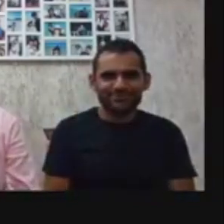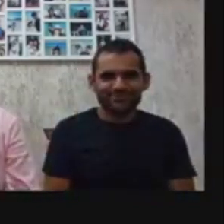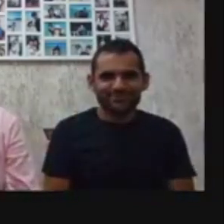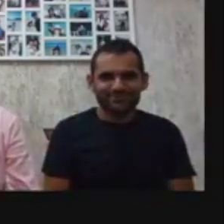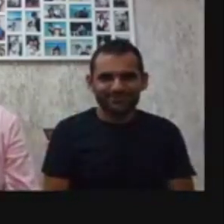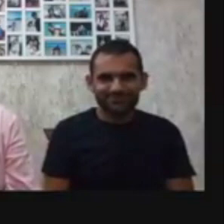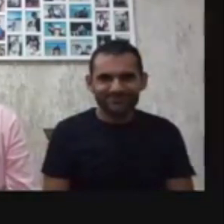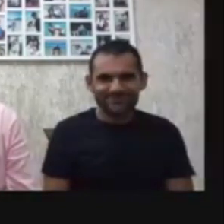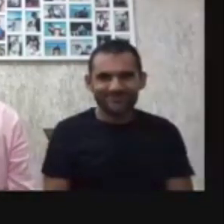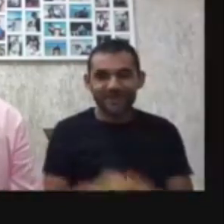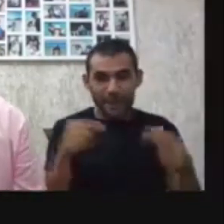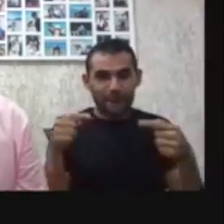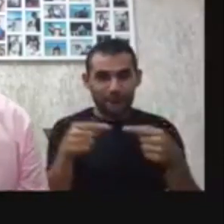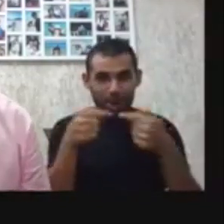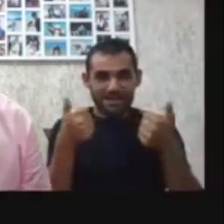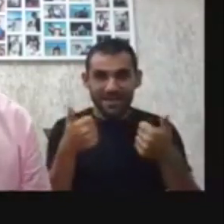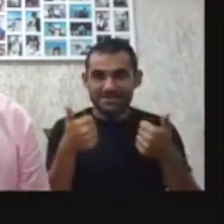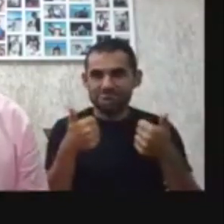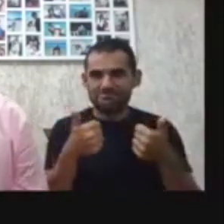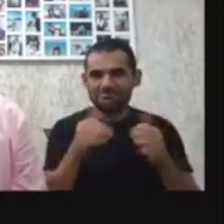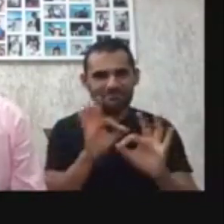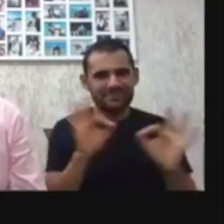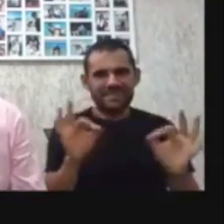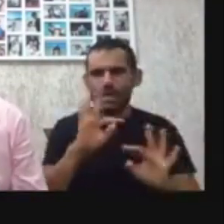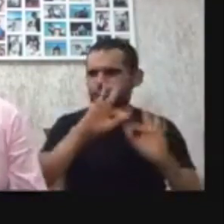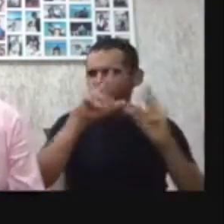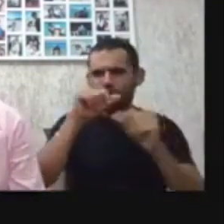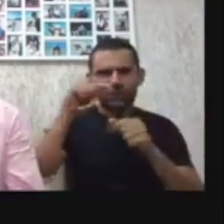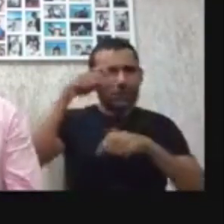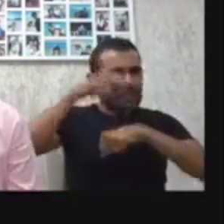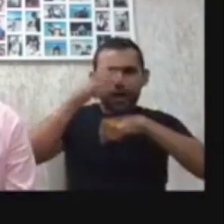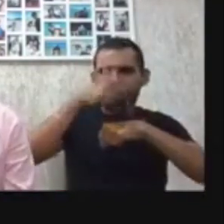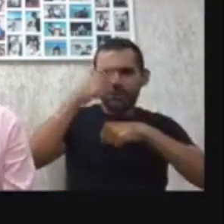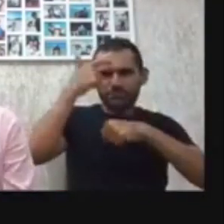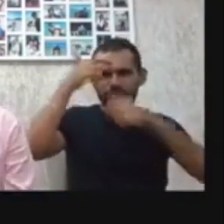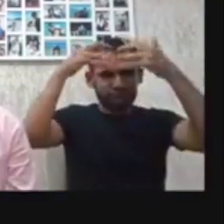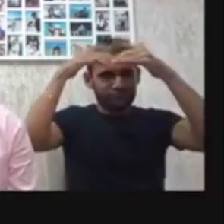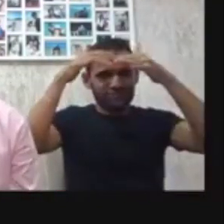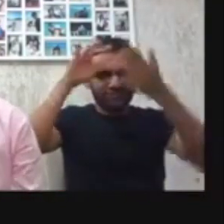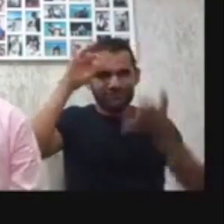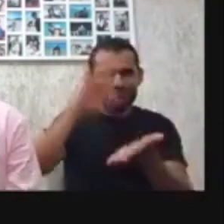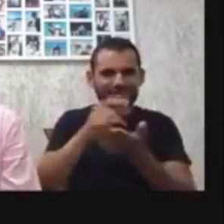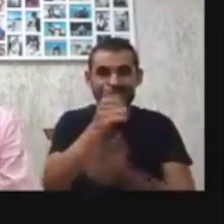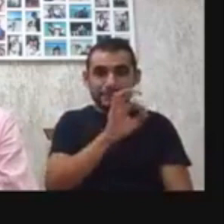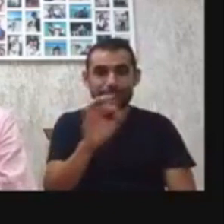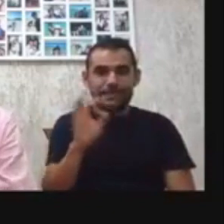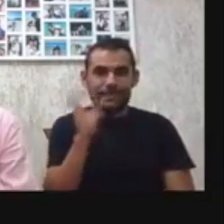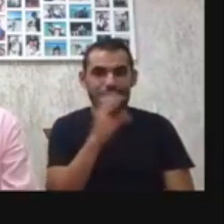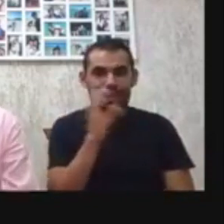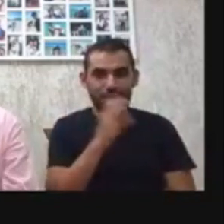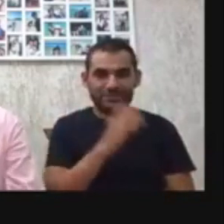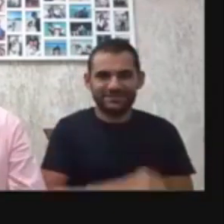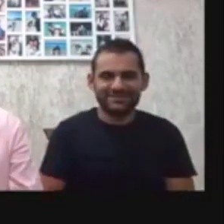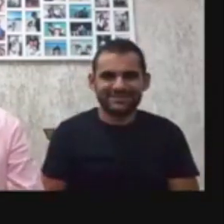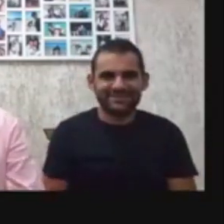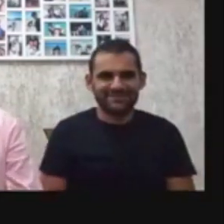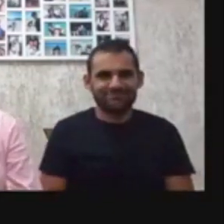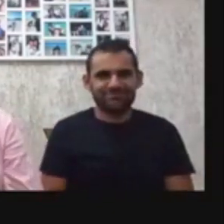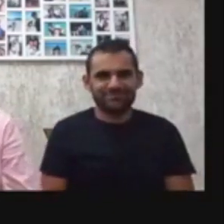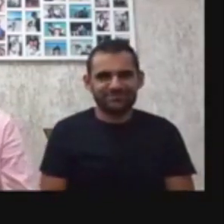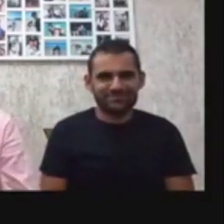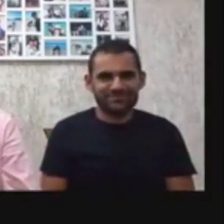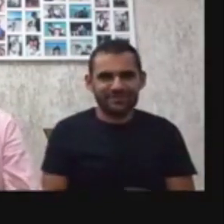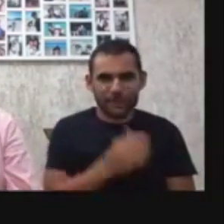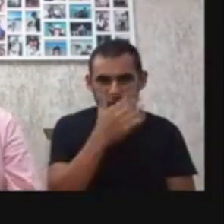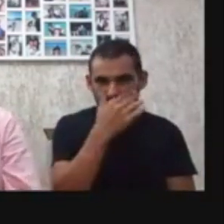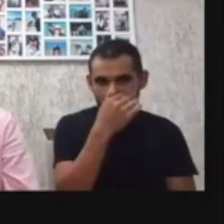essa foi combinado, hein? Foi nada, aqui é tudo, funciona 100 por hora. Valdecir, falando de